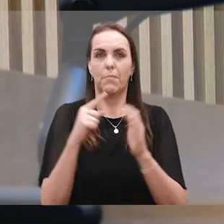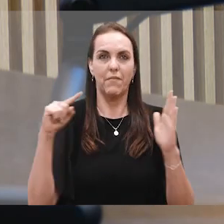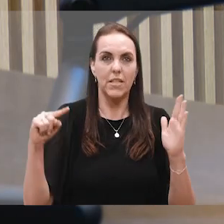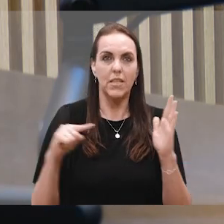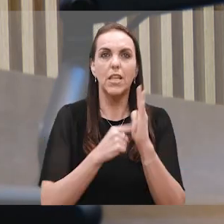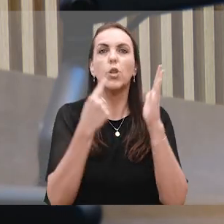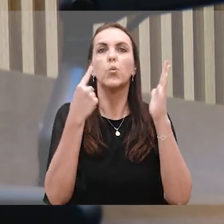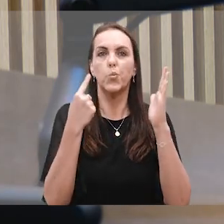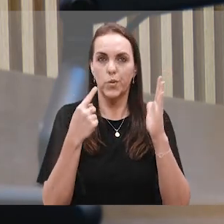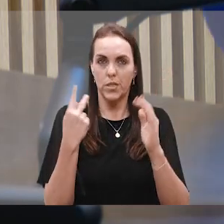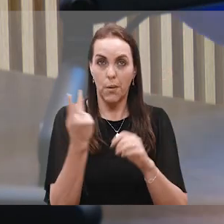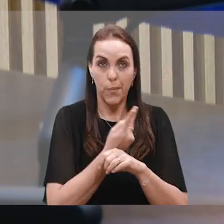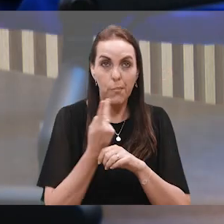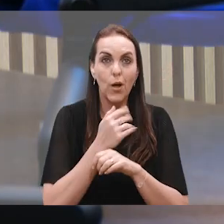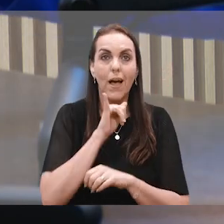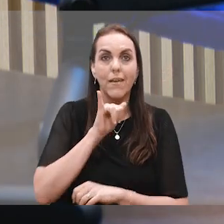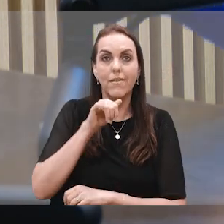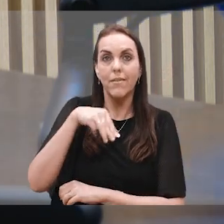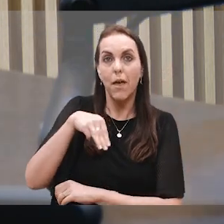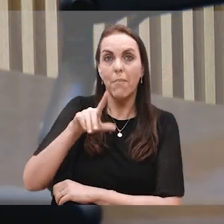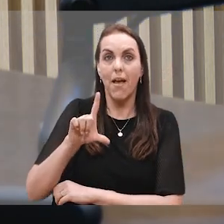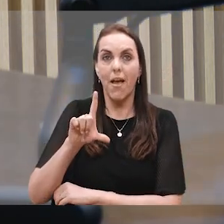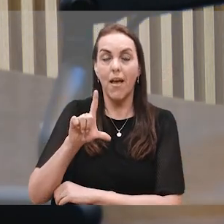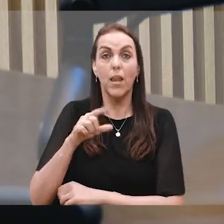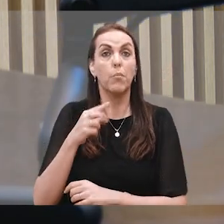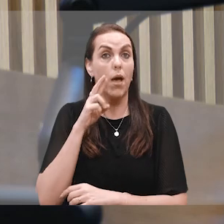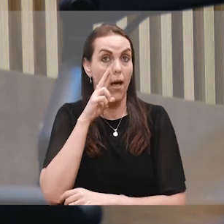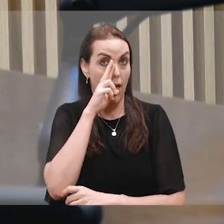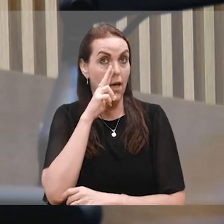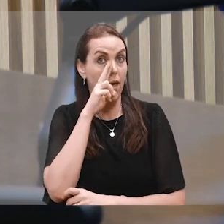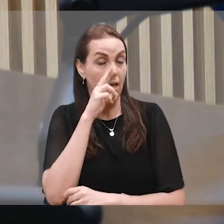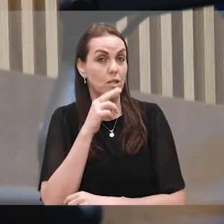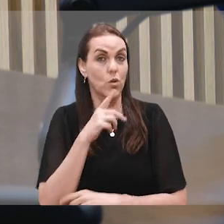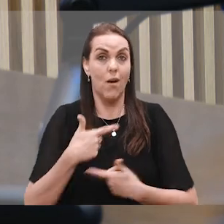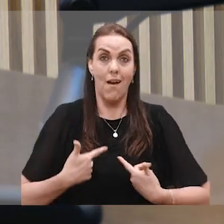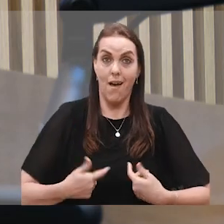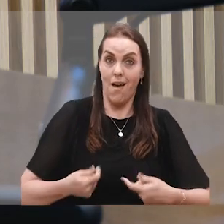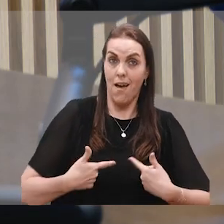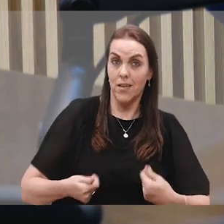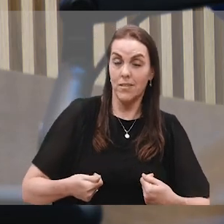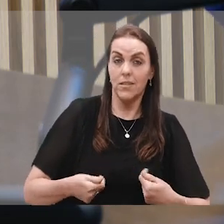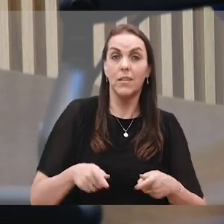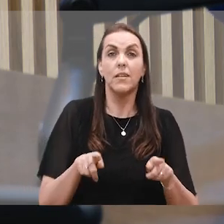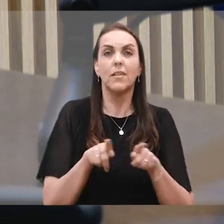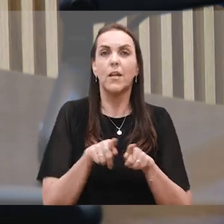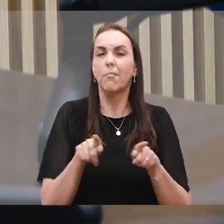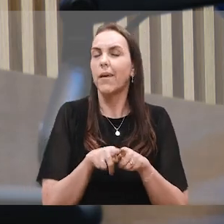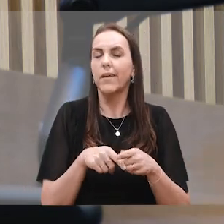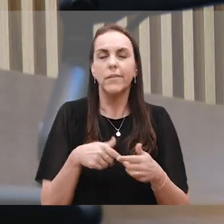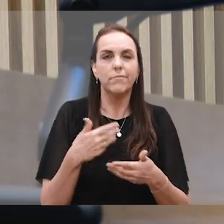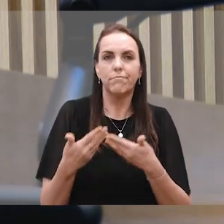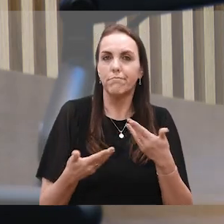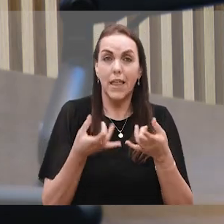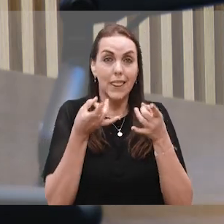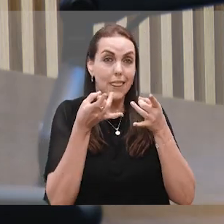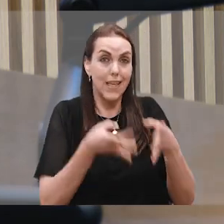cidade para fazer a denúncia, para procurar o IML, para procurar, que ela está correndo risco, gastando e muitas